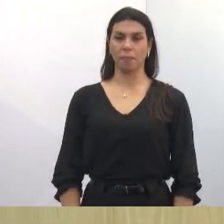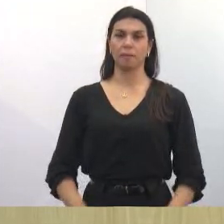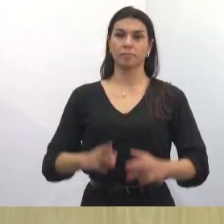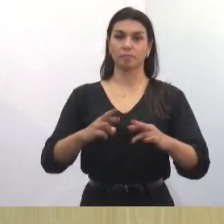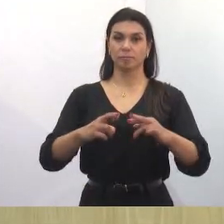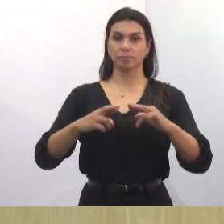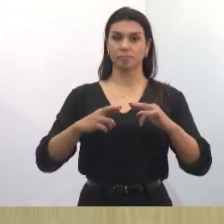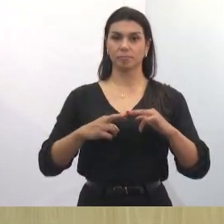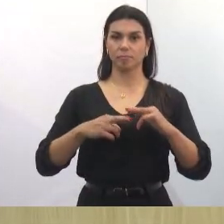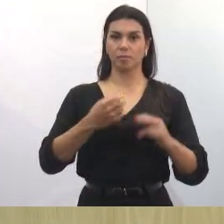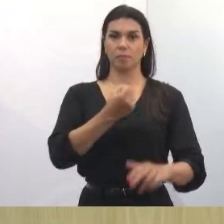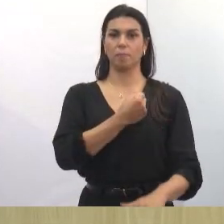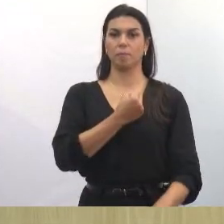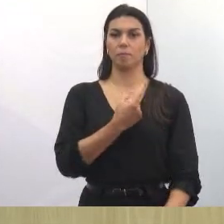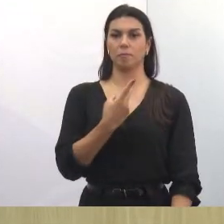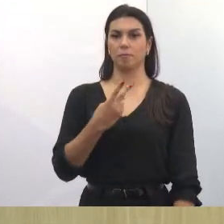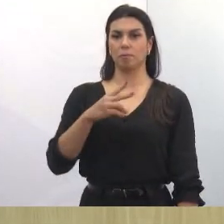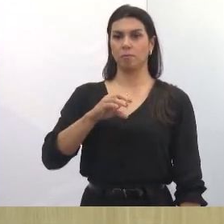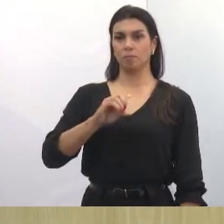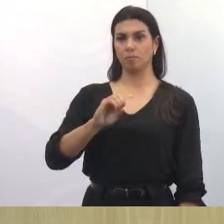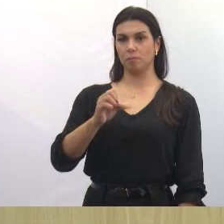Requerimento 206.